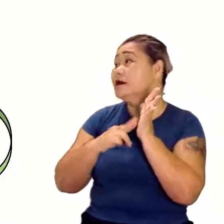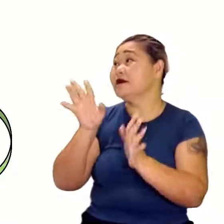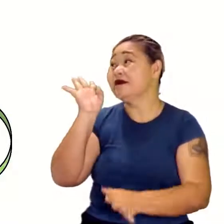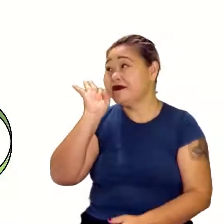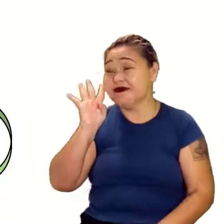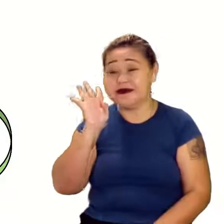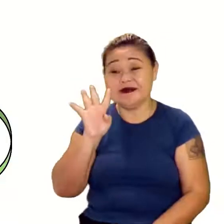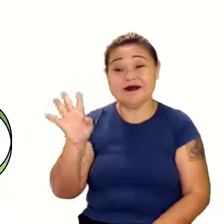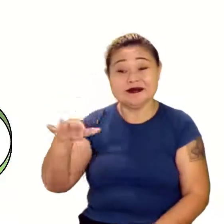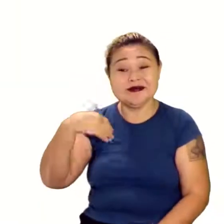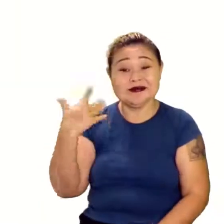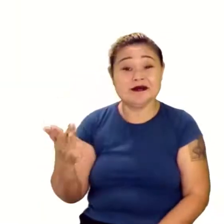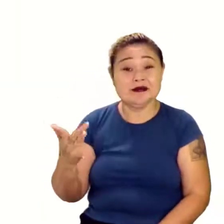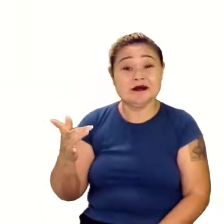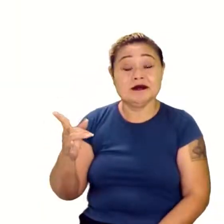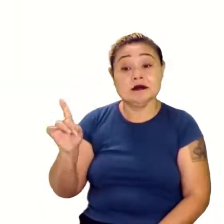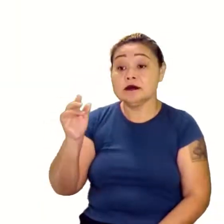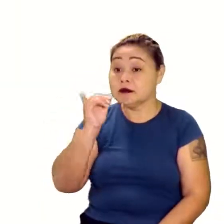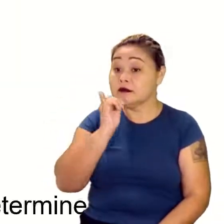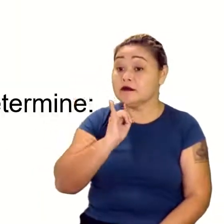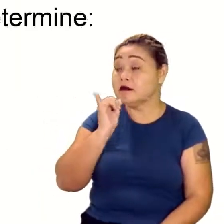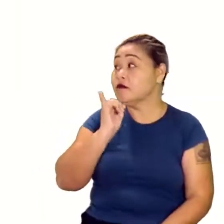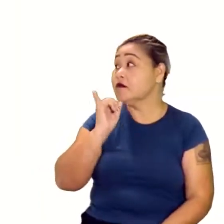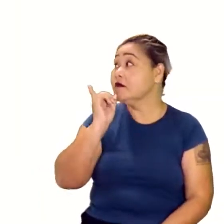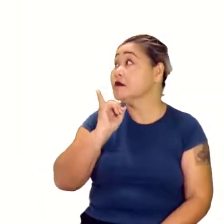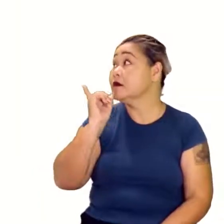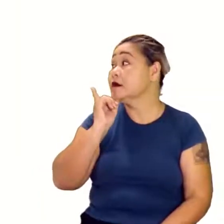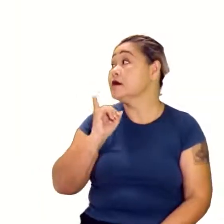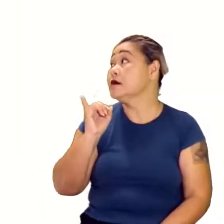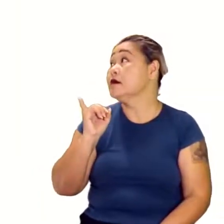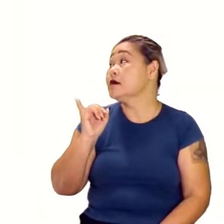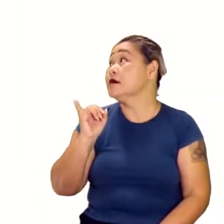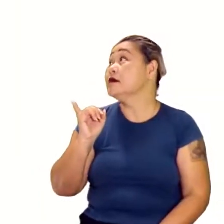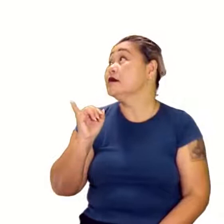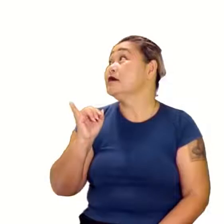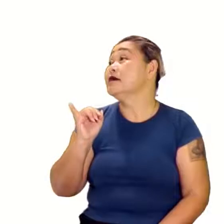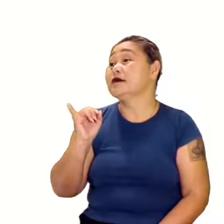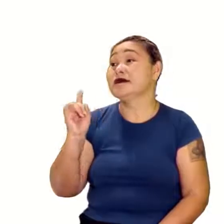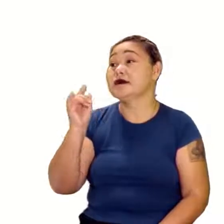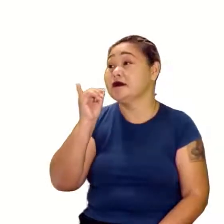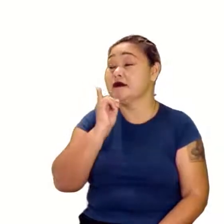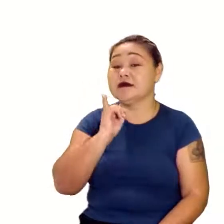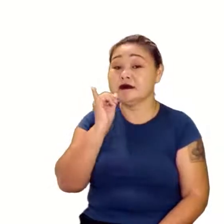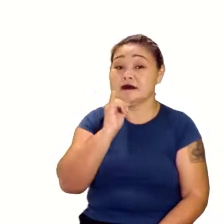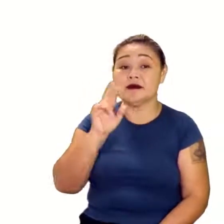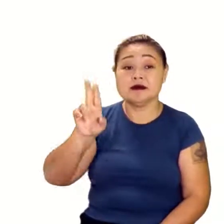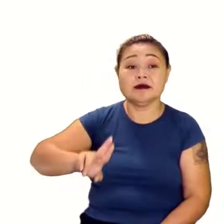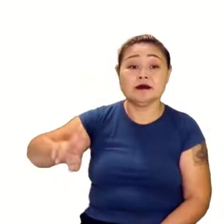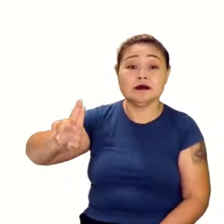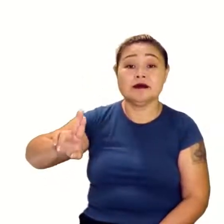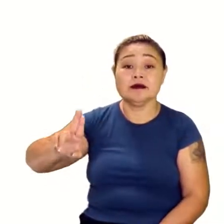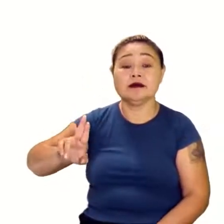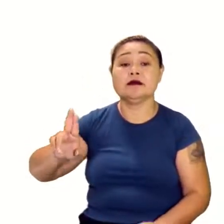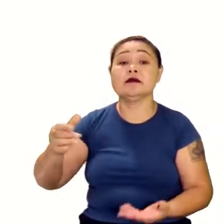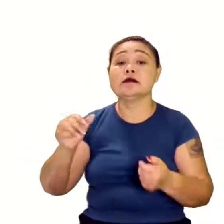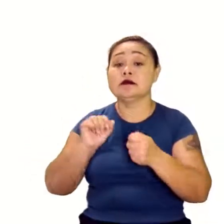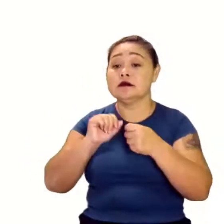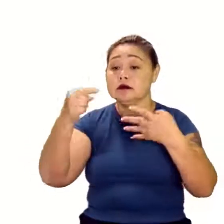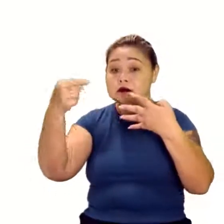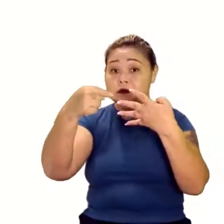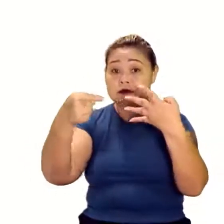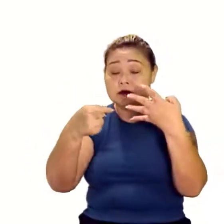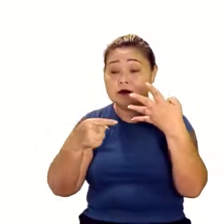Legal, né? Vamos dar exemplos a eles? Vamos lá, dá exemplo. Utilizando a propriedade da